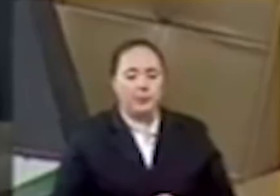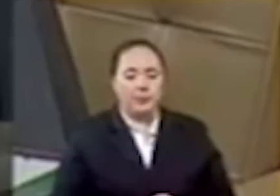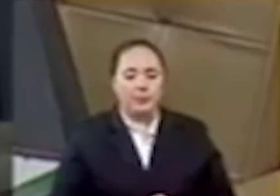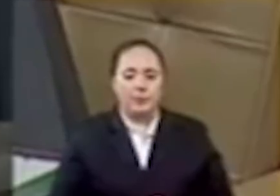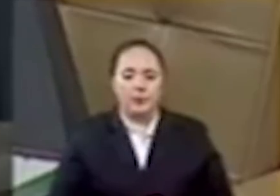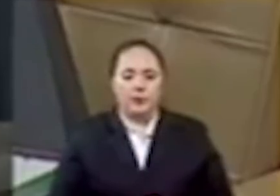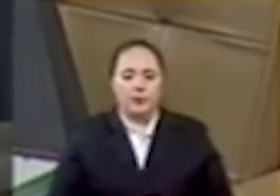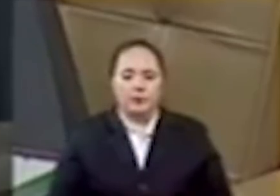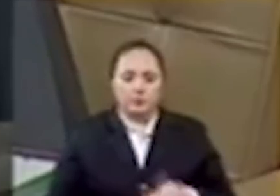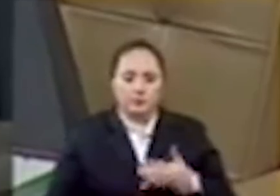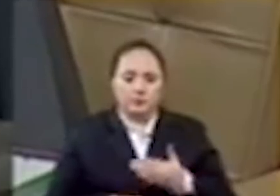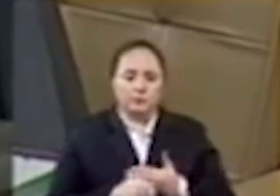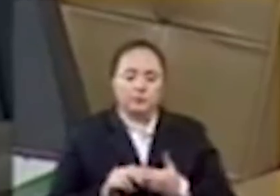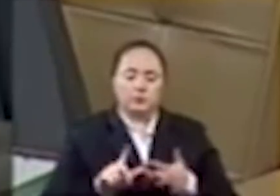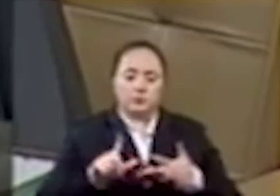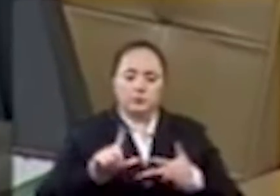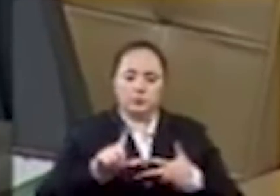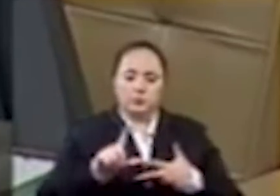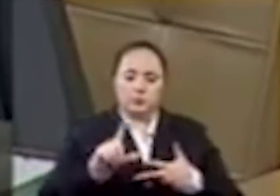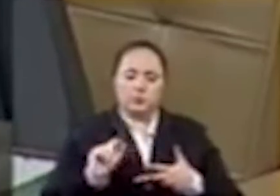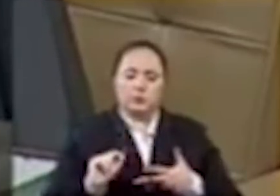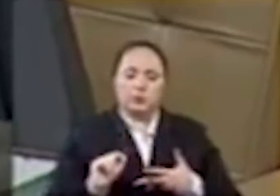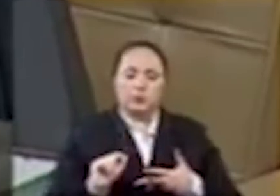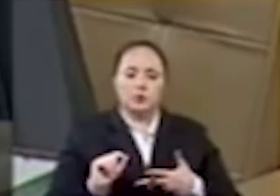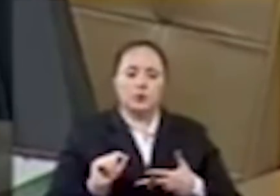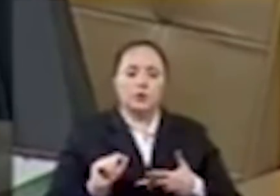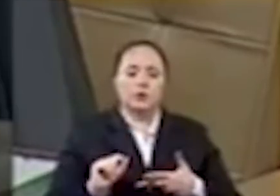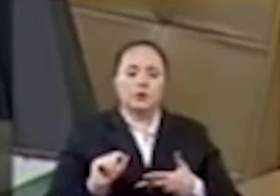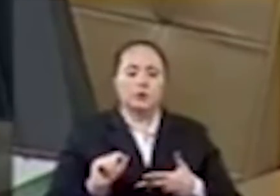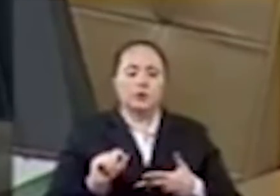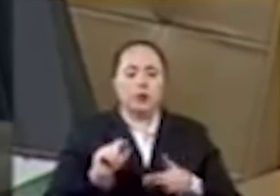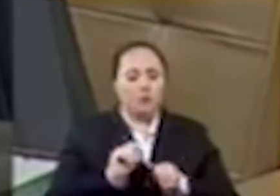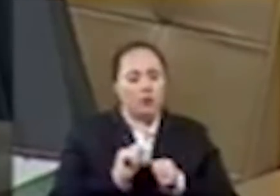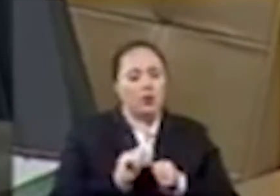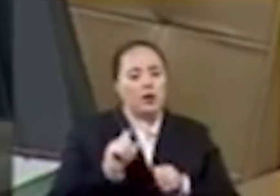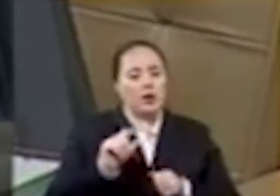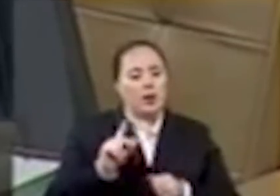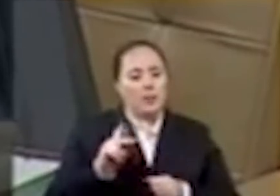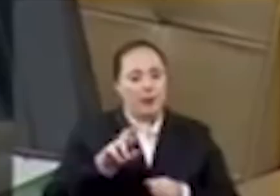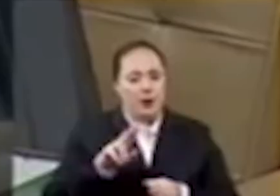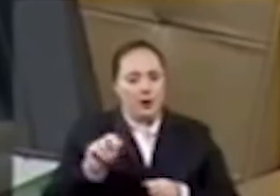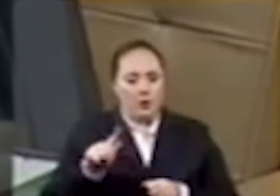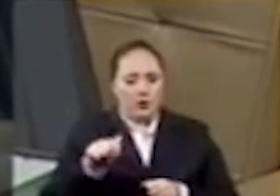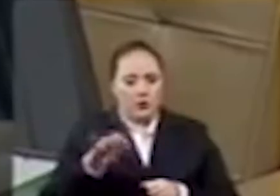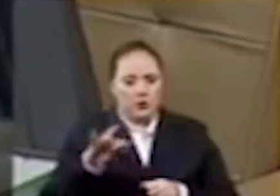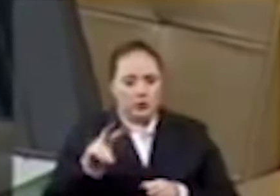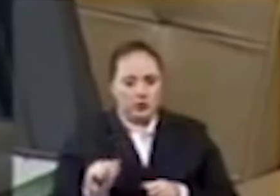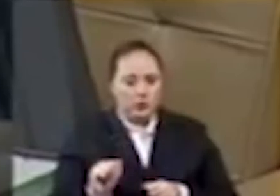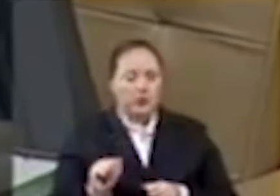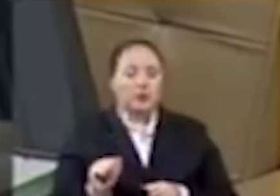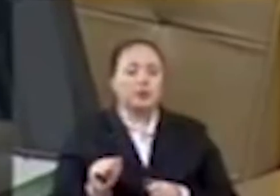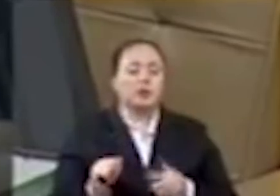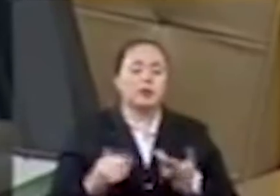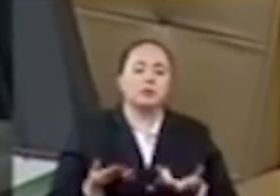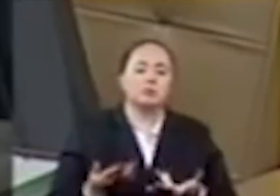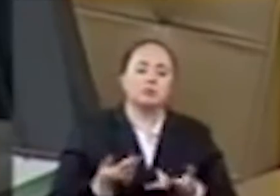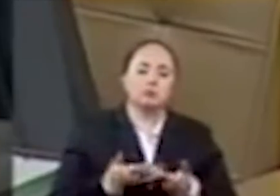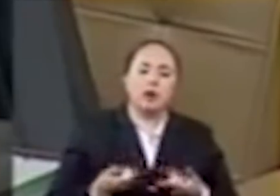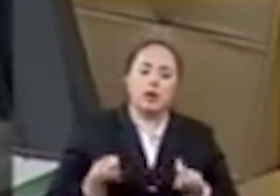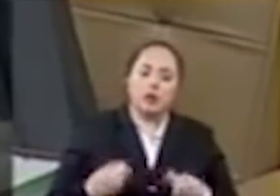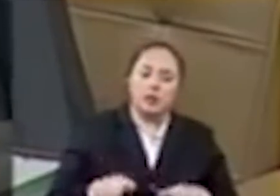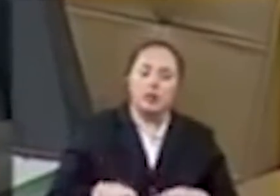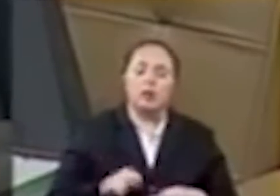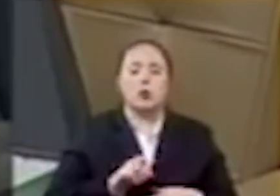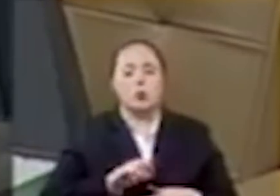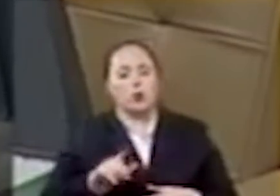complementação, o Legislativo, quanto ao exercício dessa prerrogativa, disciplinou a oitiva, a necessidade ou não de